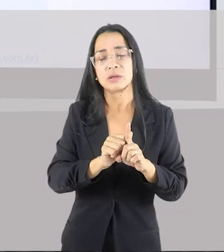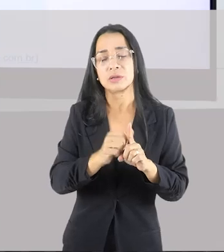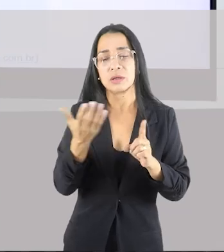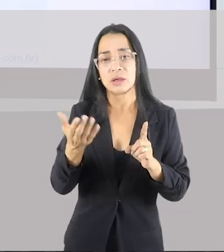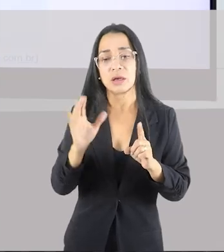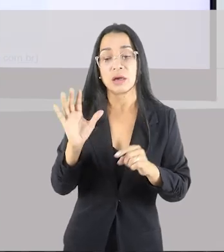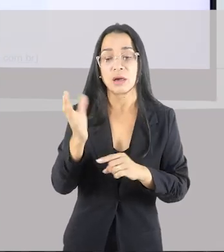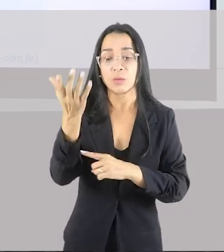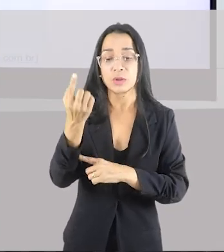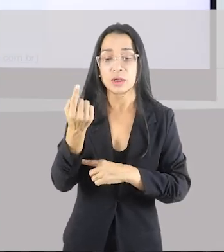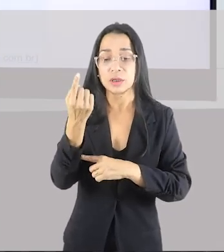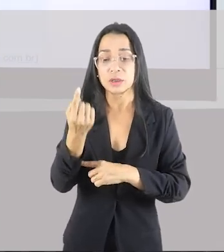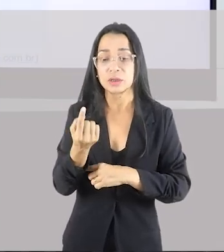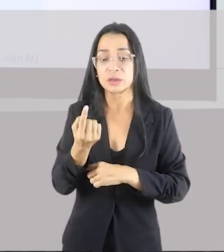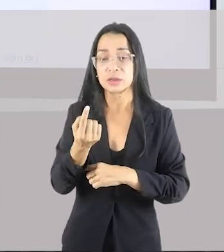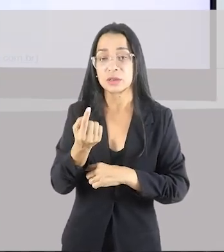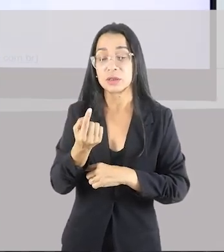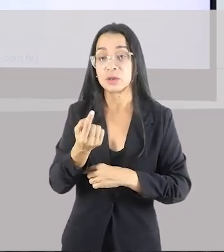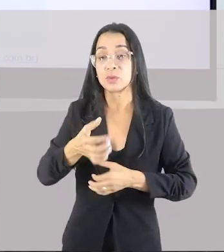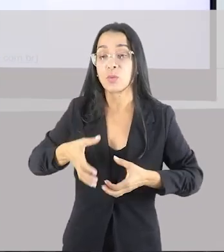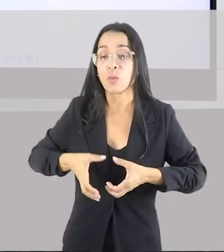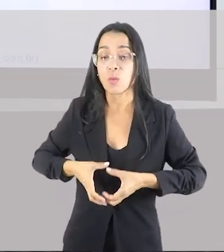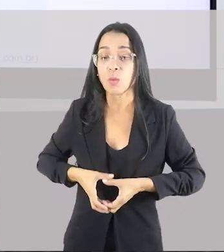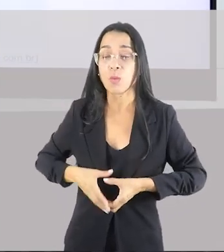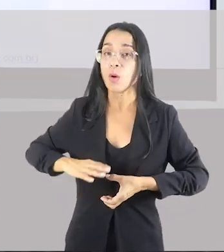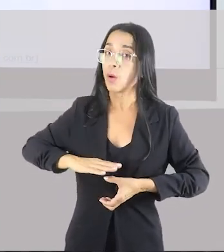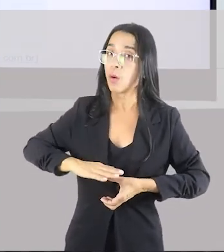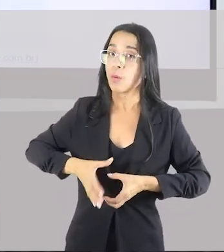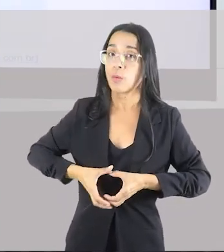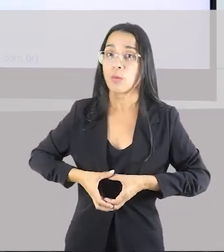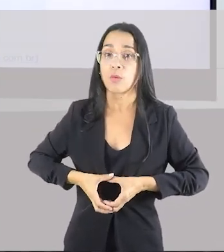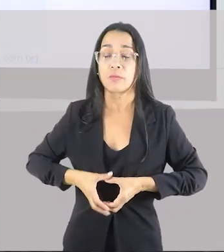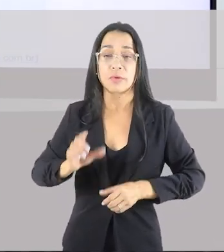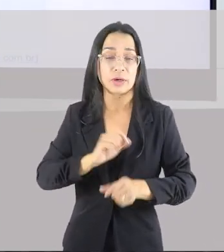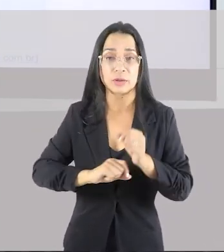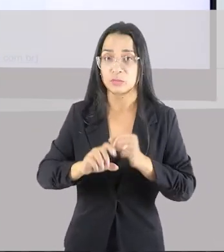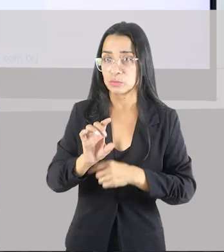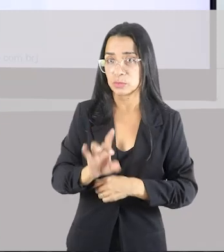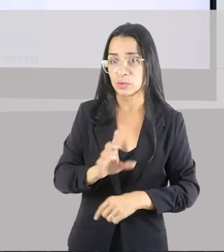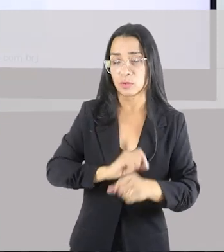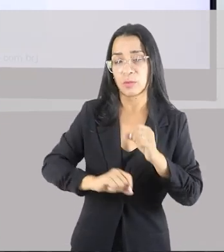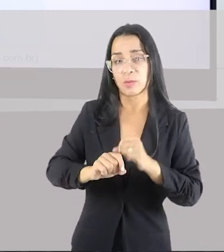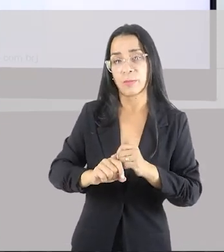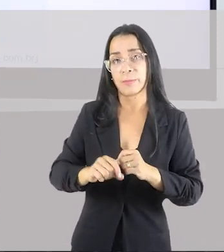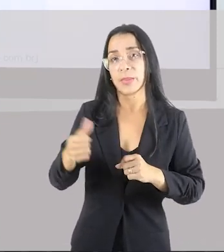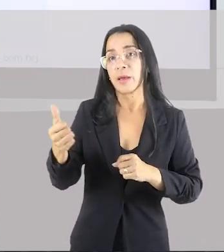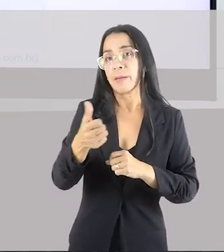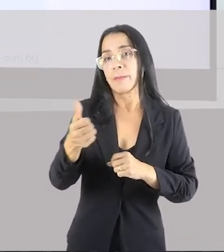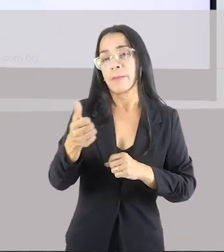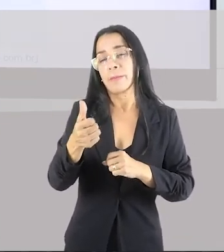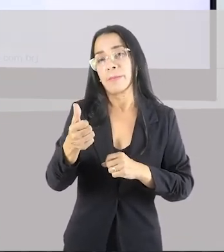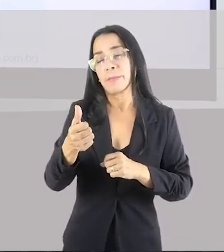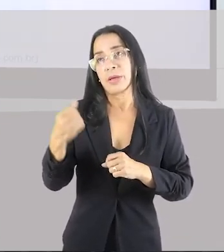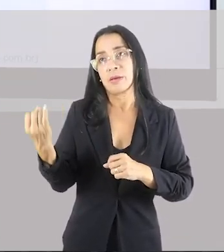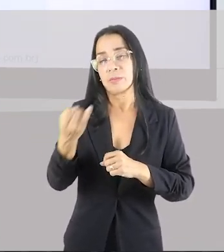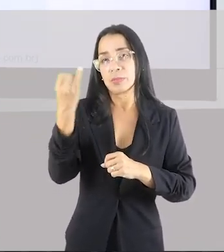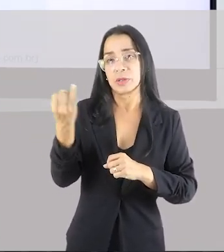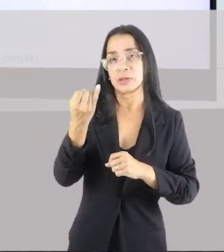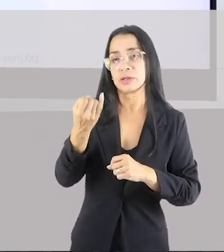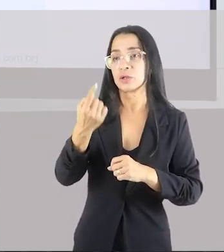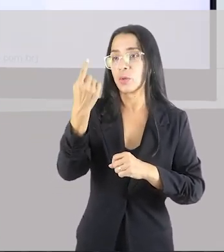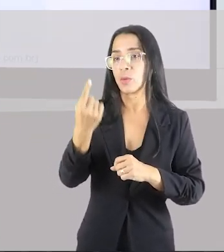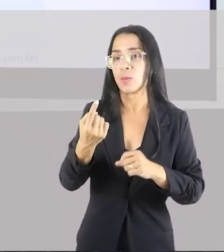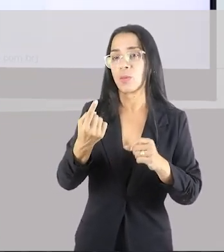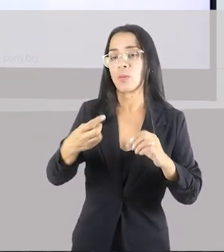né, sucessivamente. Percebeu-se que priorizar uma única célula, deixar ela crescer mais, né,